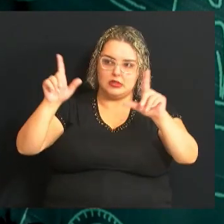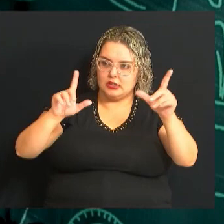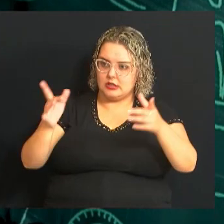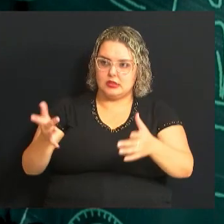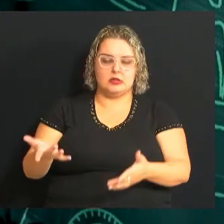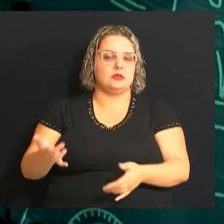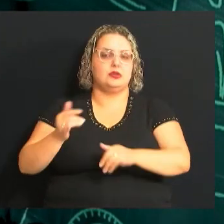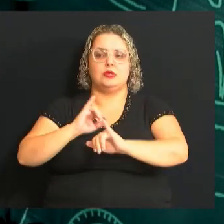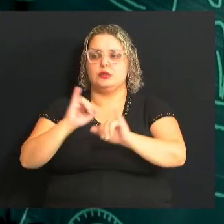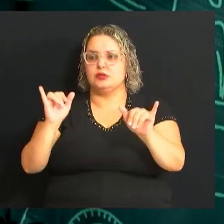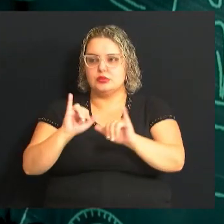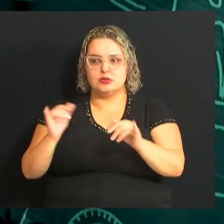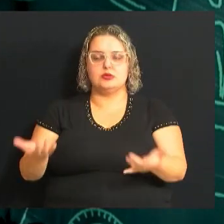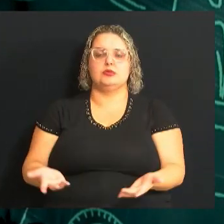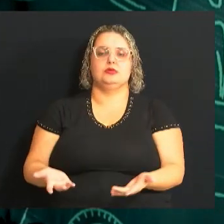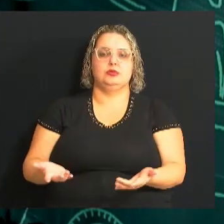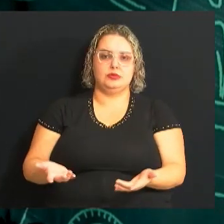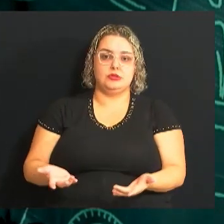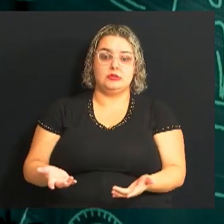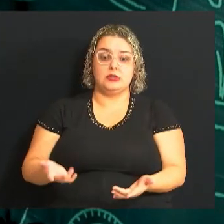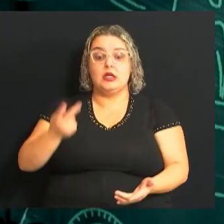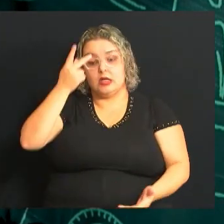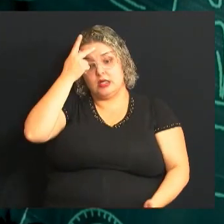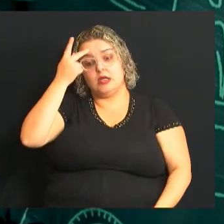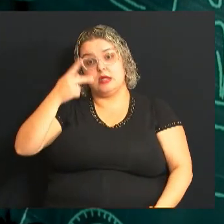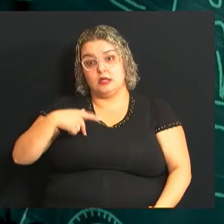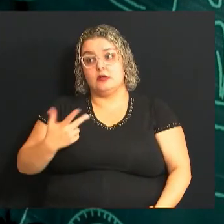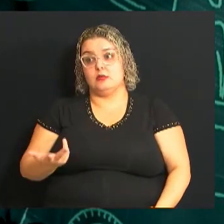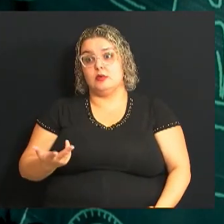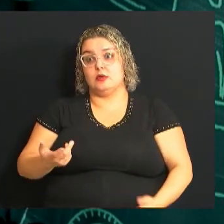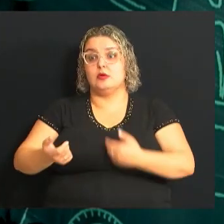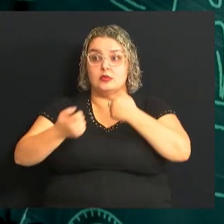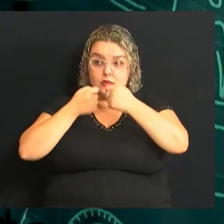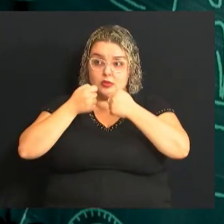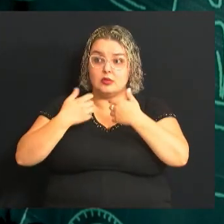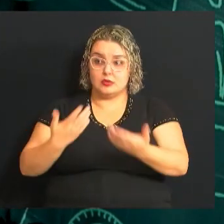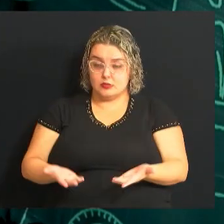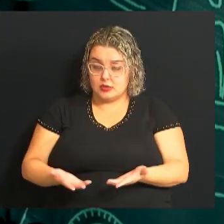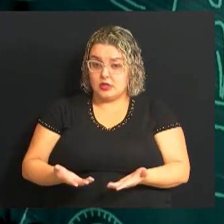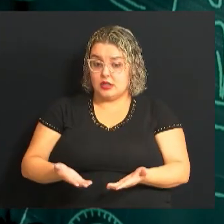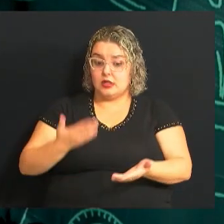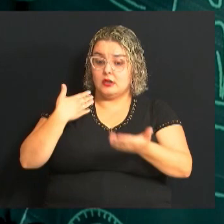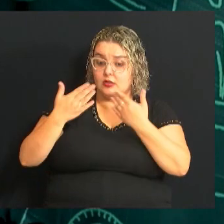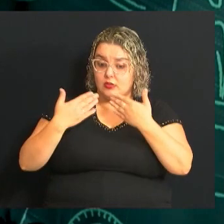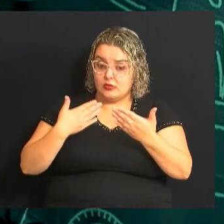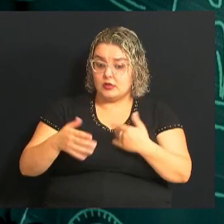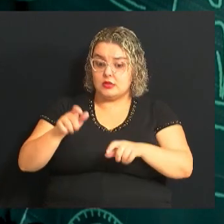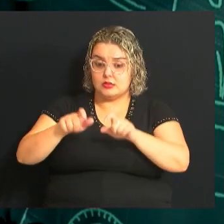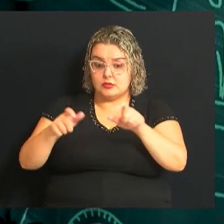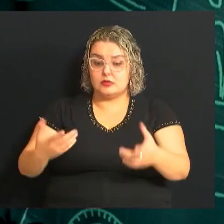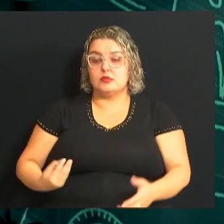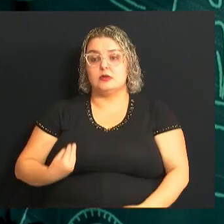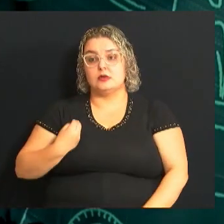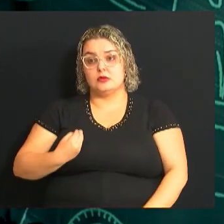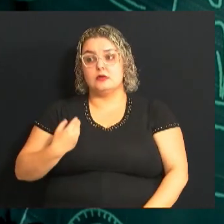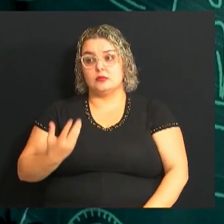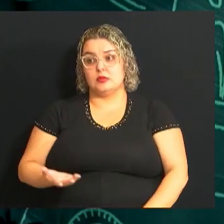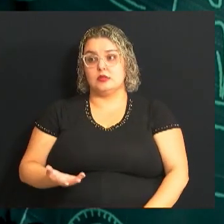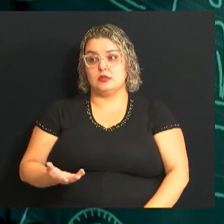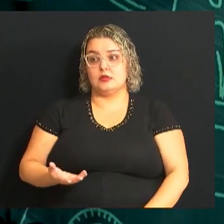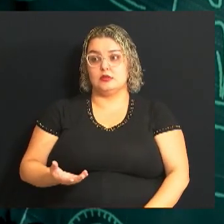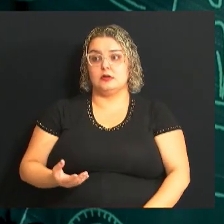notícias da televisão, mas ele, sendo o entrevistador aqui, ele conversando com alguém que passou por isso, então ele vai